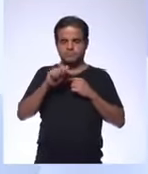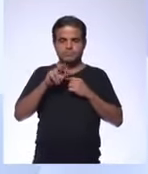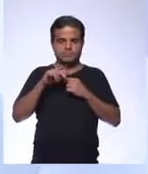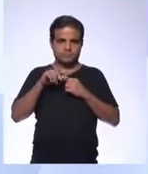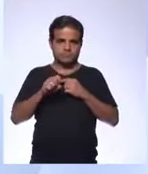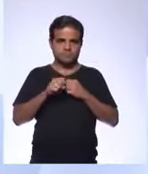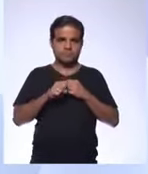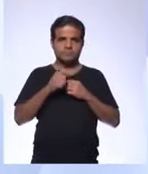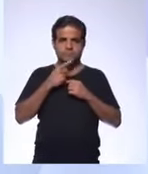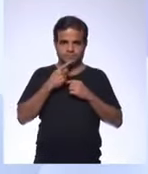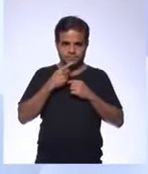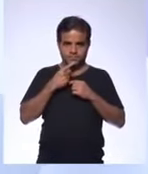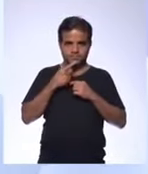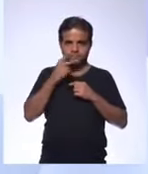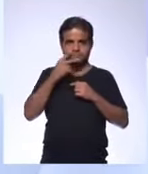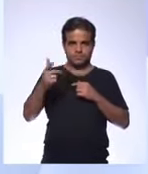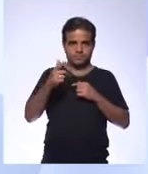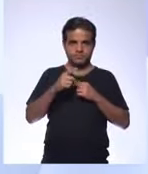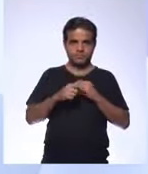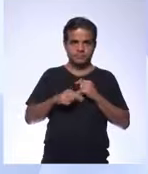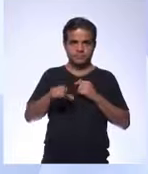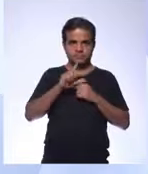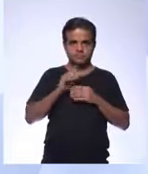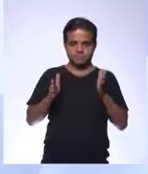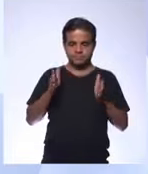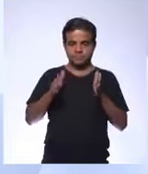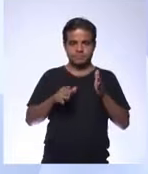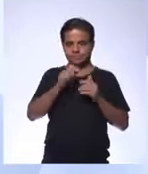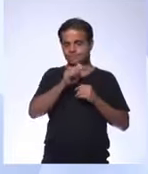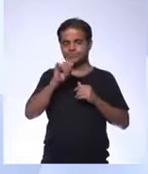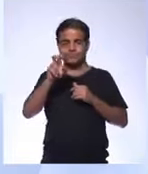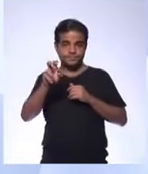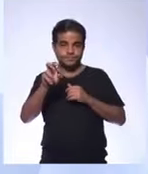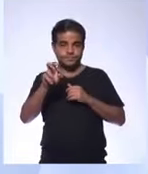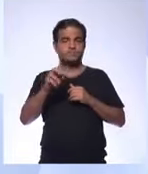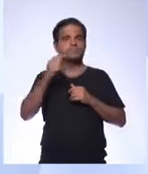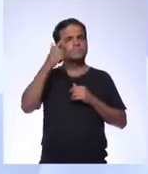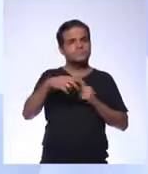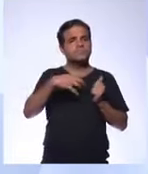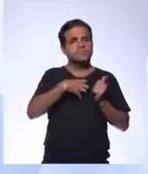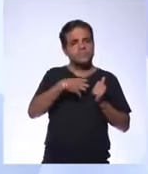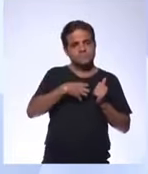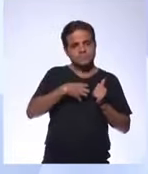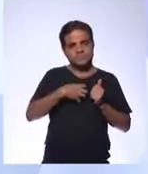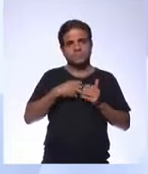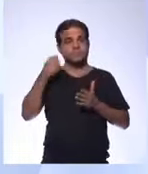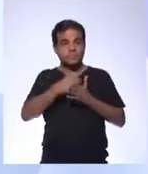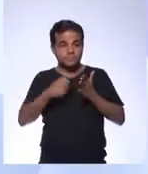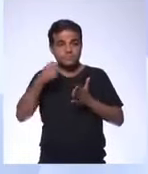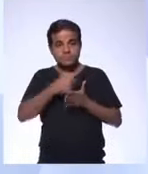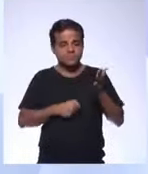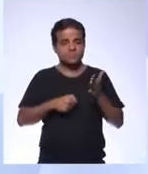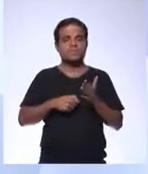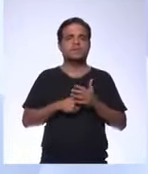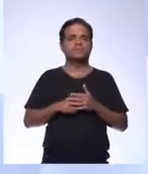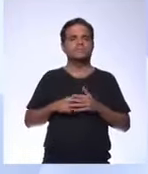pontuou. Nesse momento, antes aí do AI-5, outra forma de contestação,